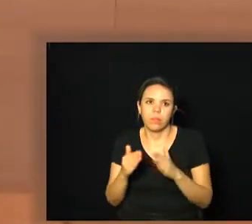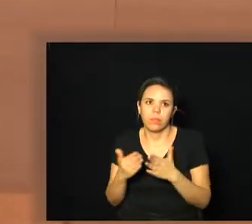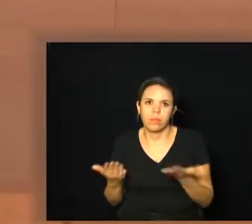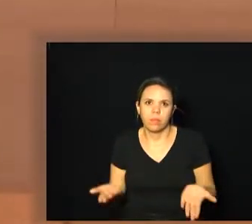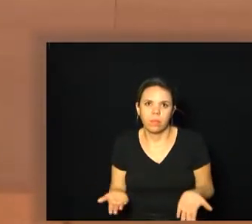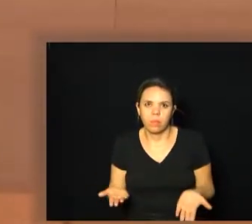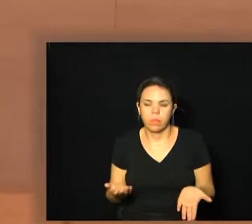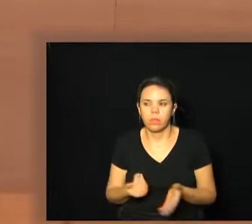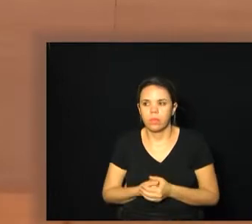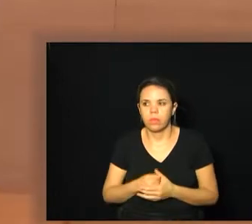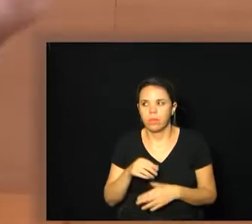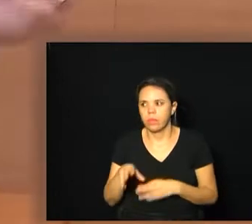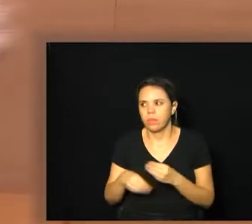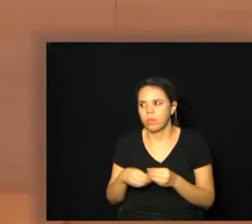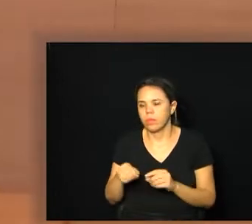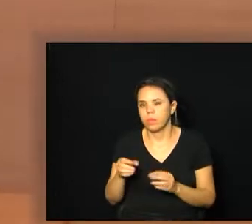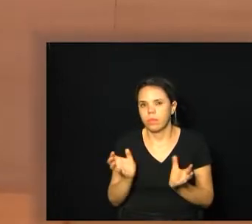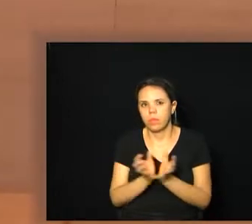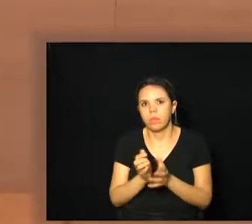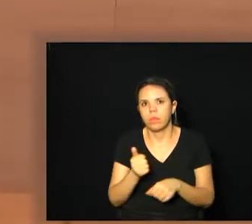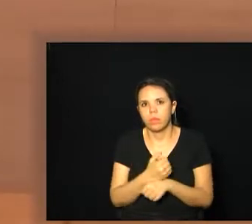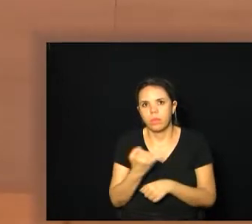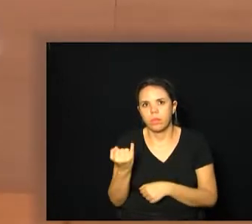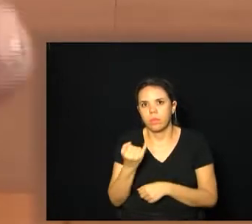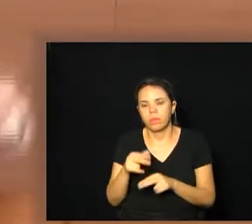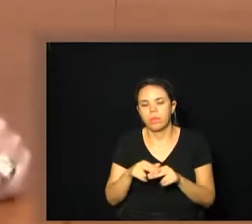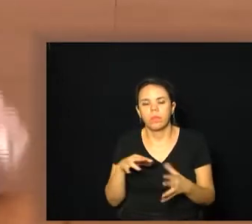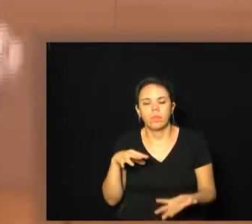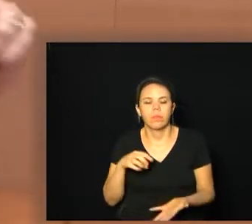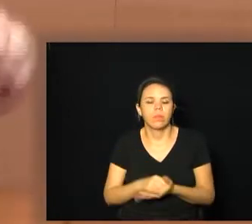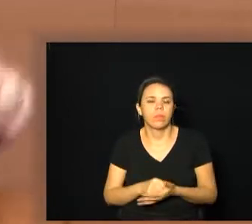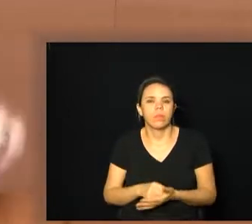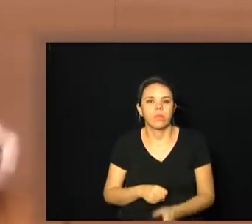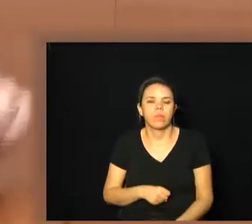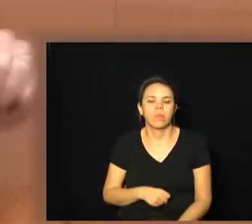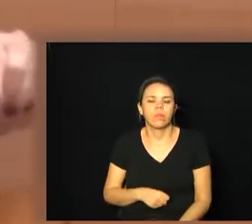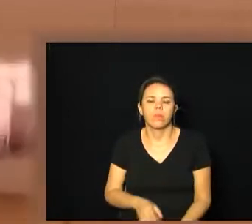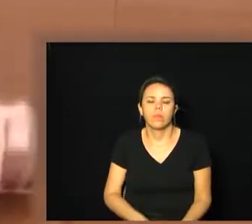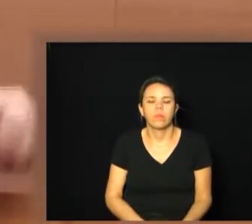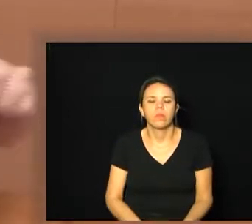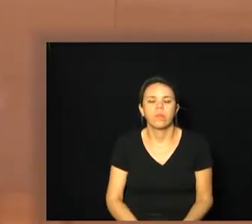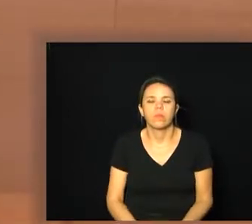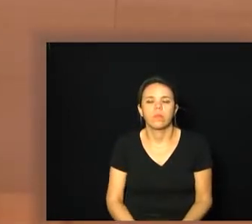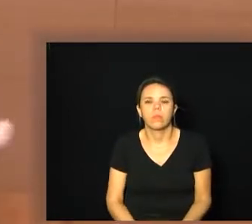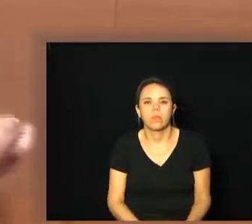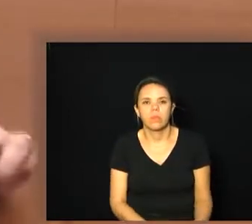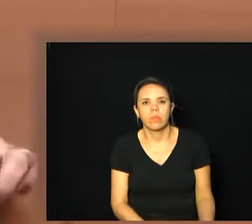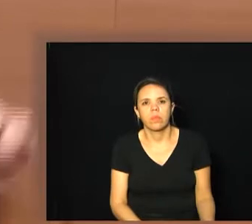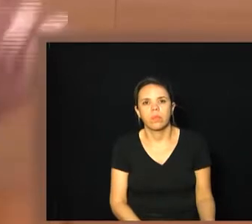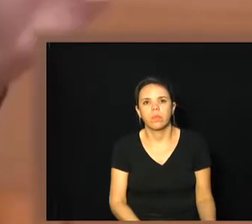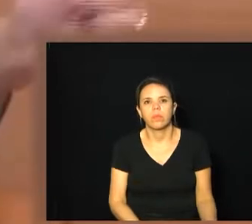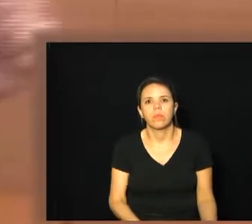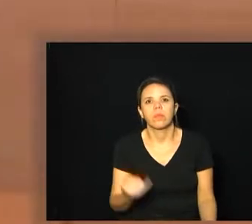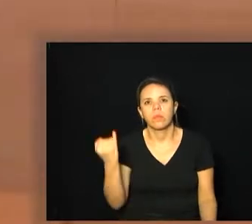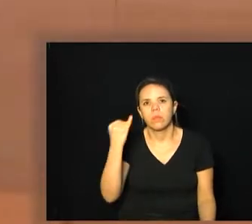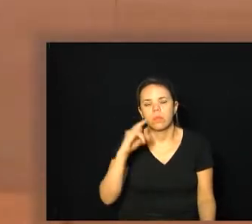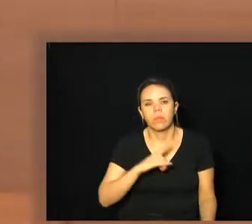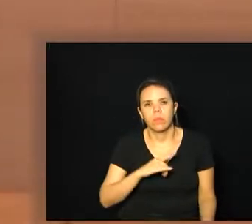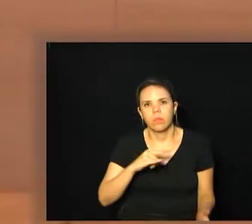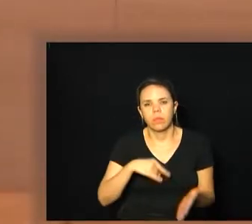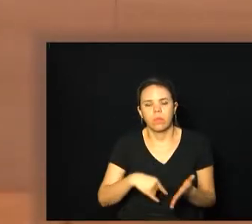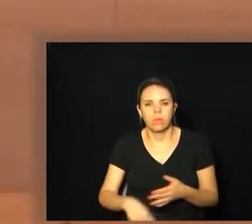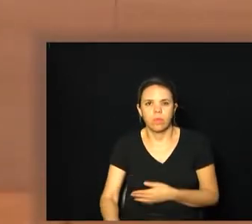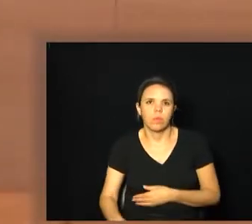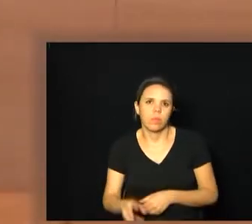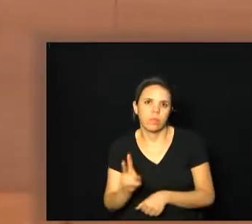elas sejam inseridas nas suas equipes. Por isso a importância do cadastro e a importância de ter a regulamentação, sim,